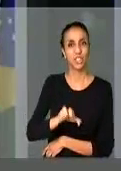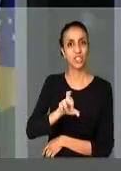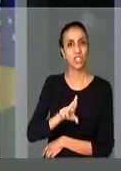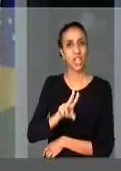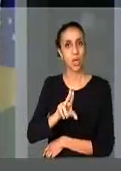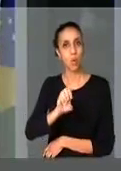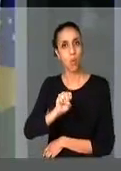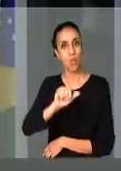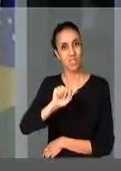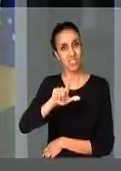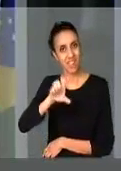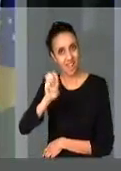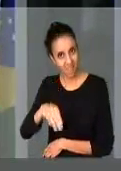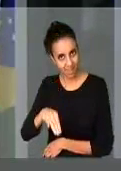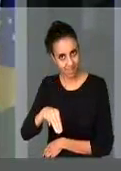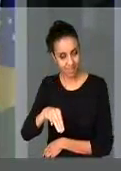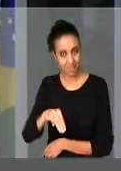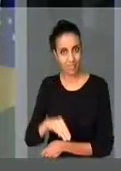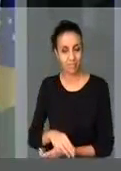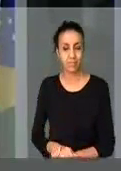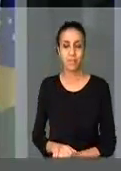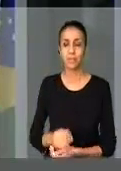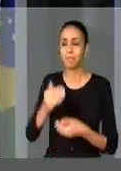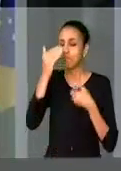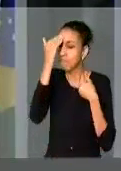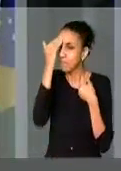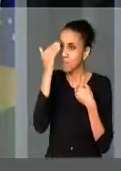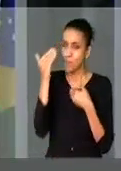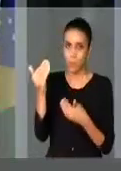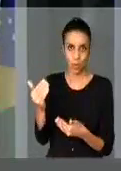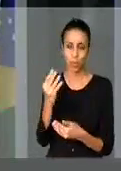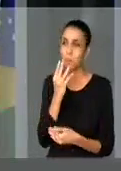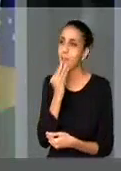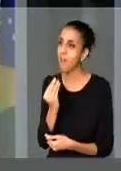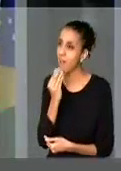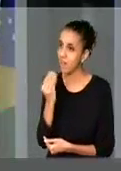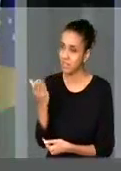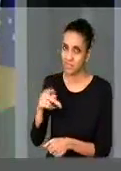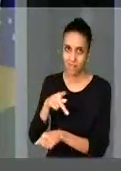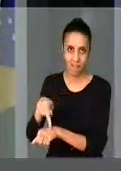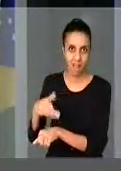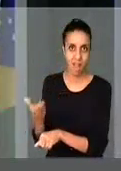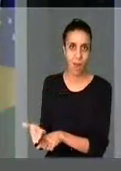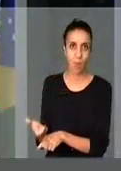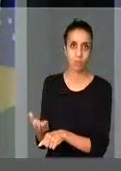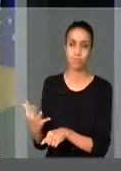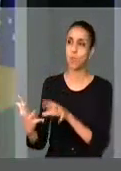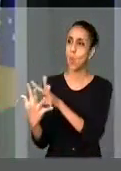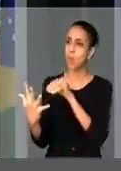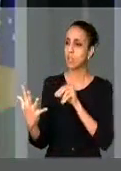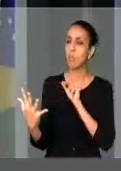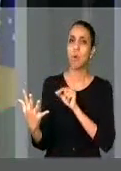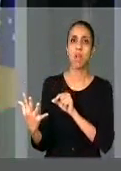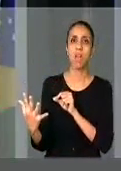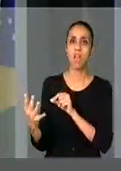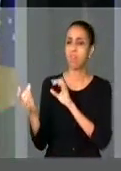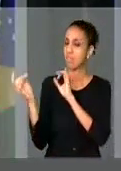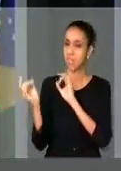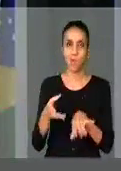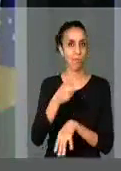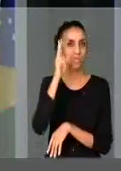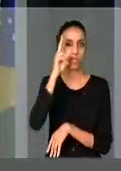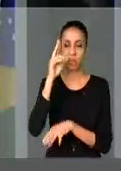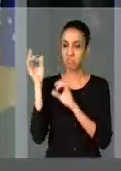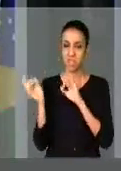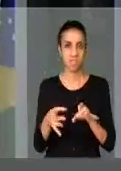Jerusalém. Muito obrigado à nação de Israel pelo exemplo de não desistir da sua história